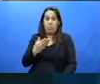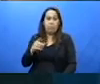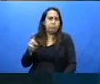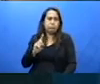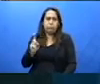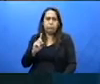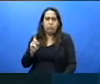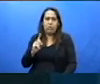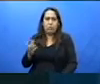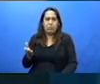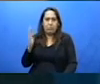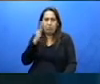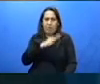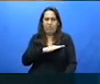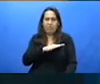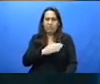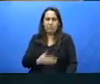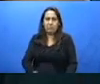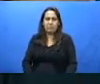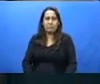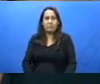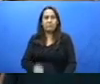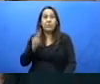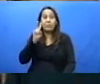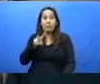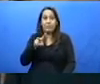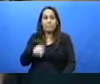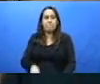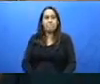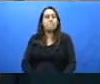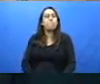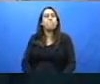má recordação? Vamos ver?